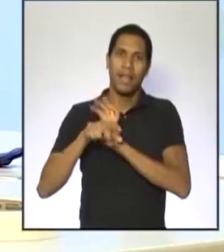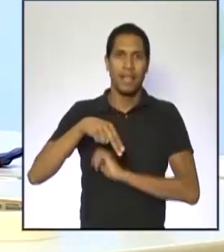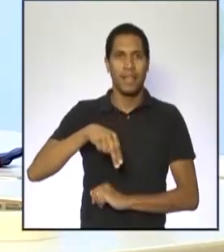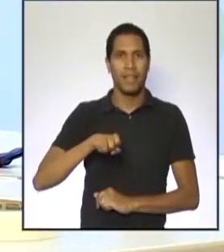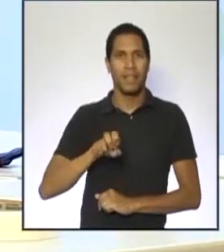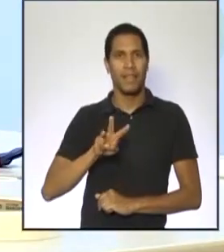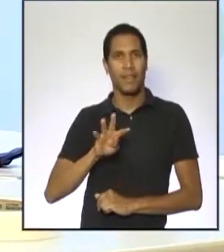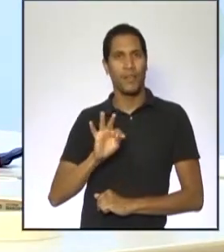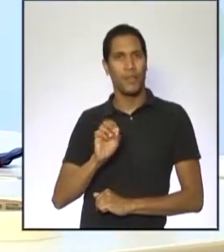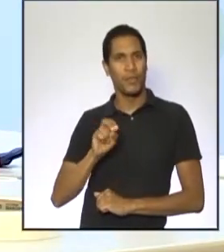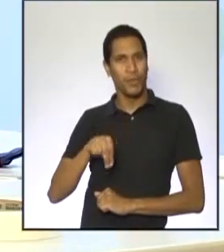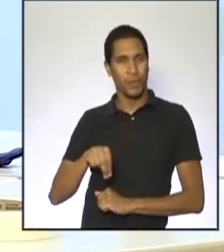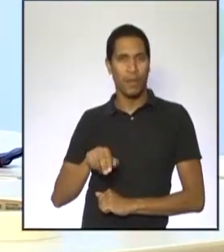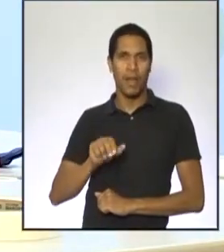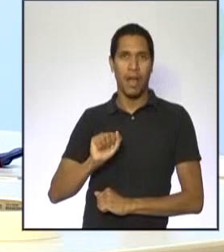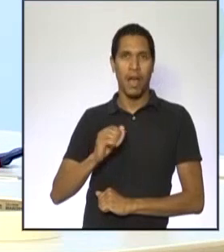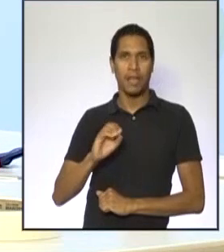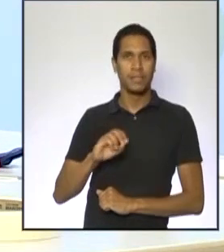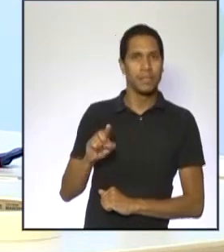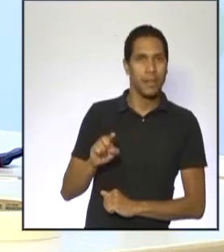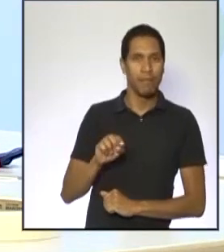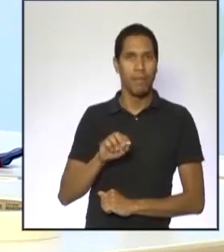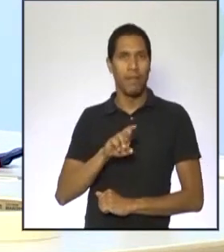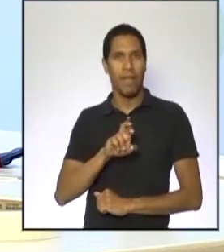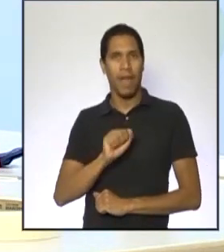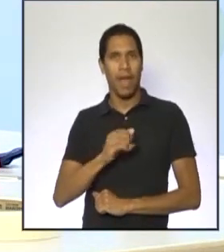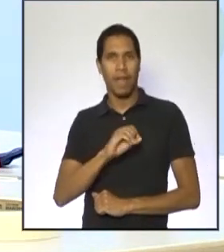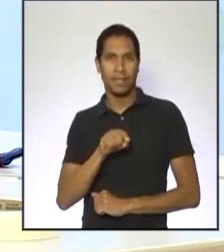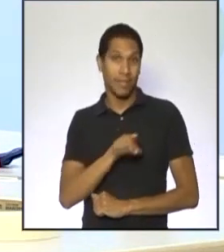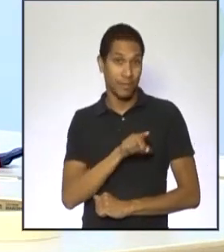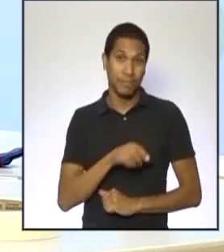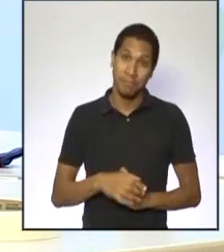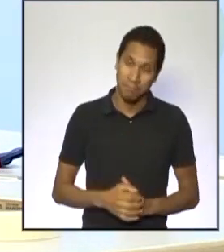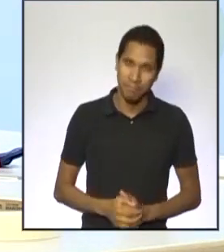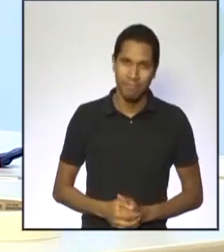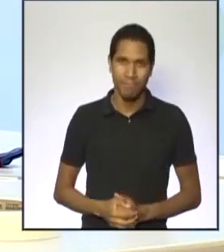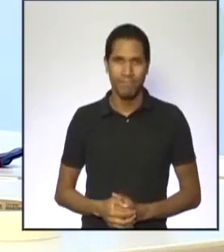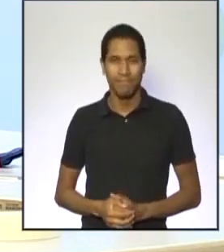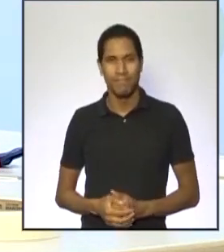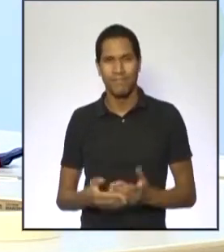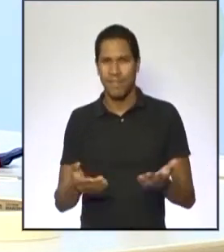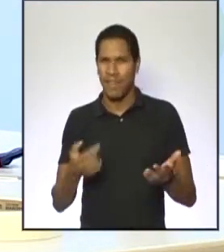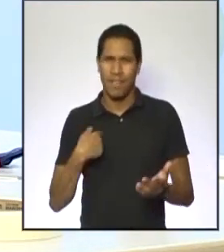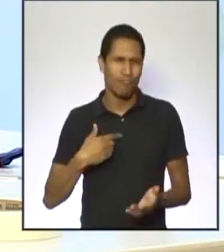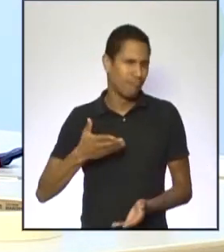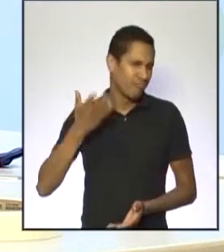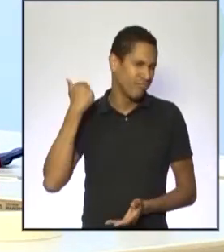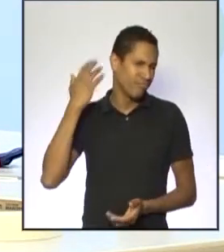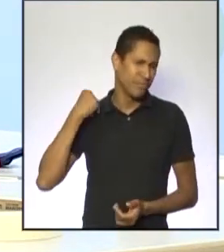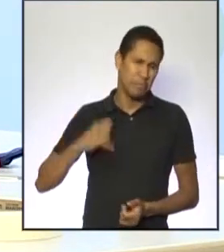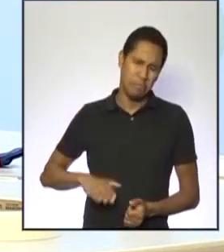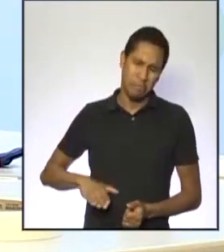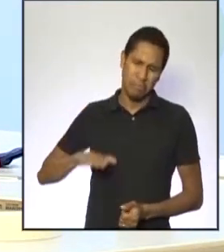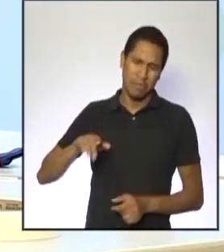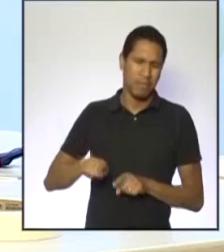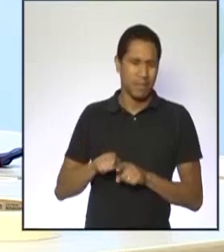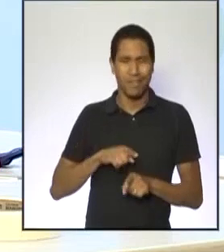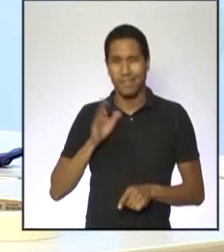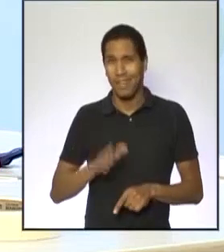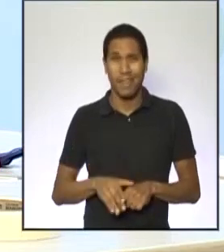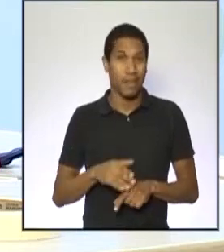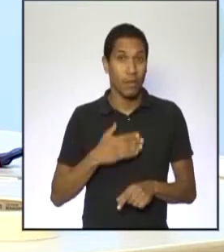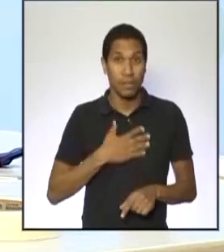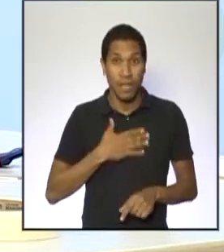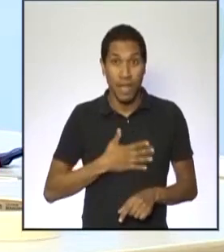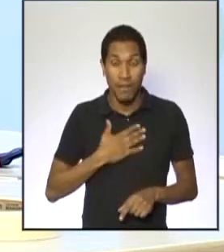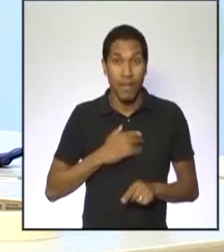Eu gosto muito de reproduzir, eu gosto muito de mexer nas coisas desde quando eu era pequena. É muito legal a gente descobrir o